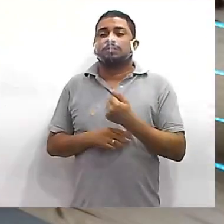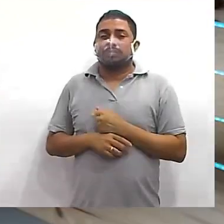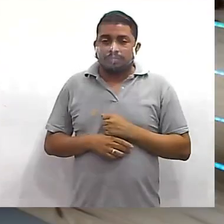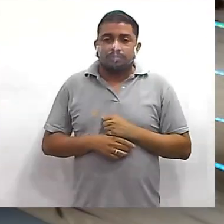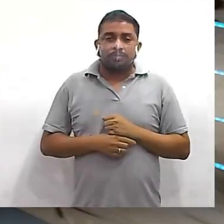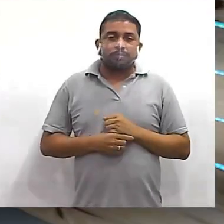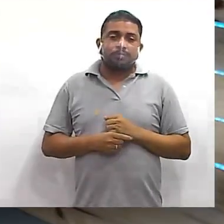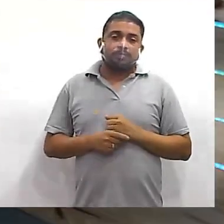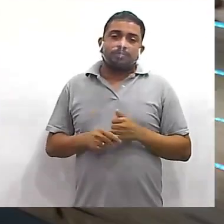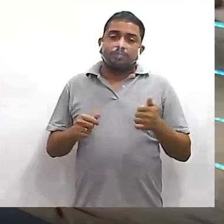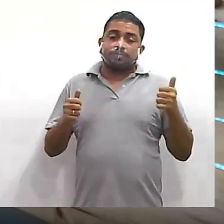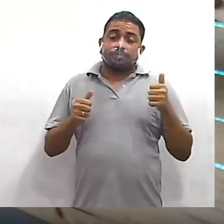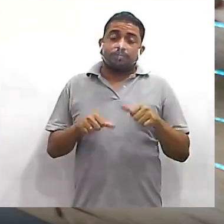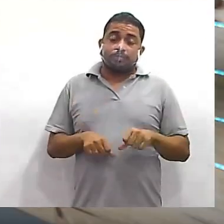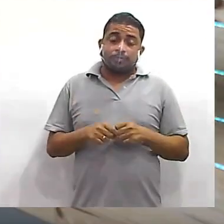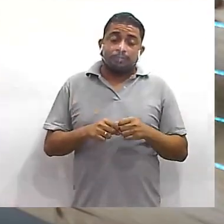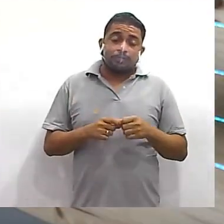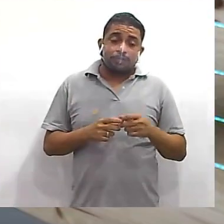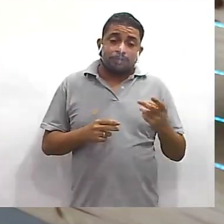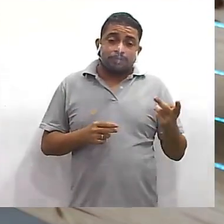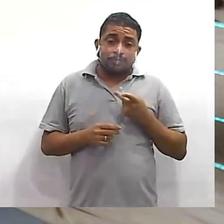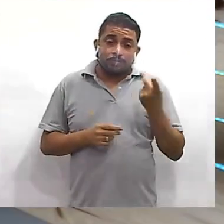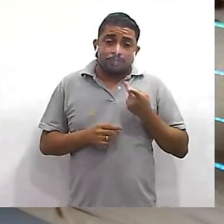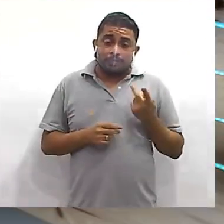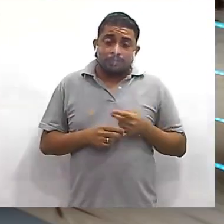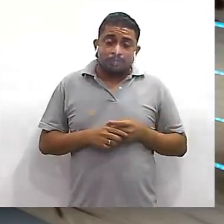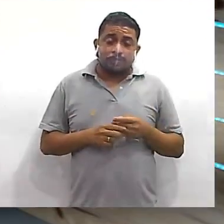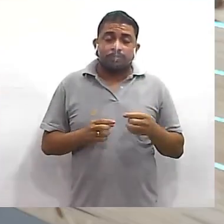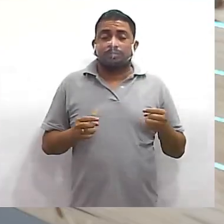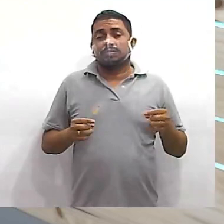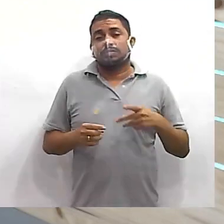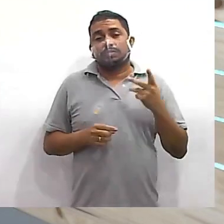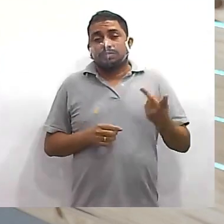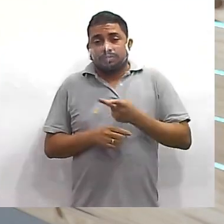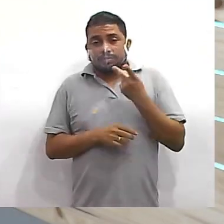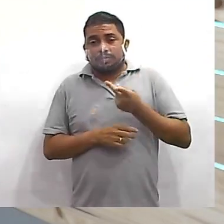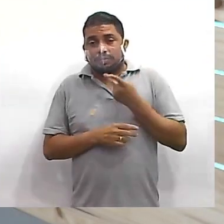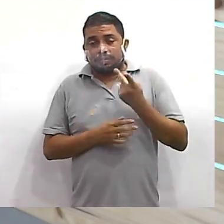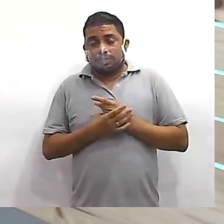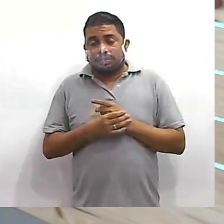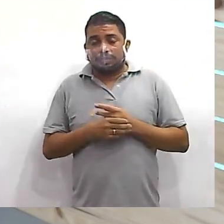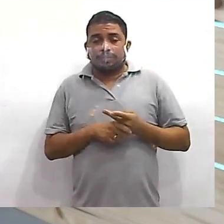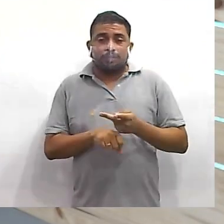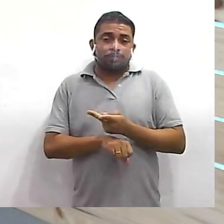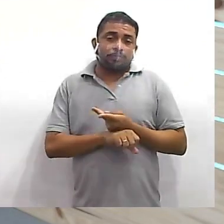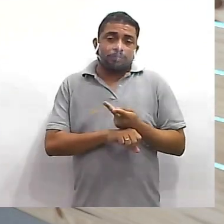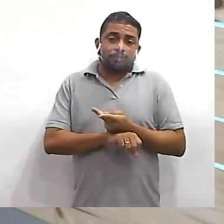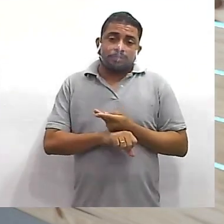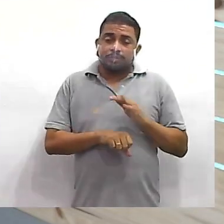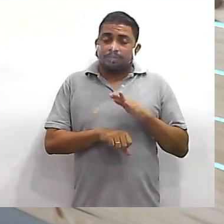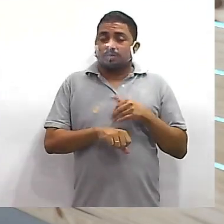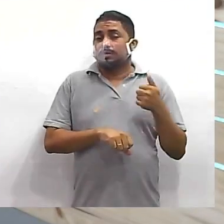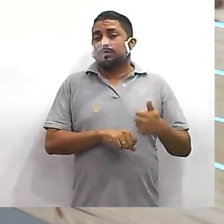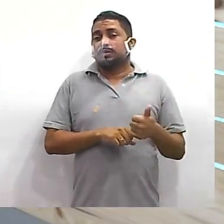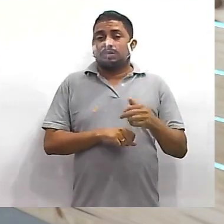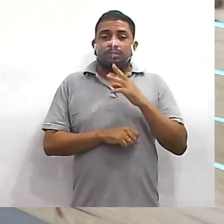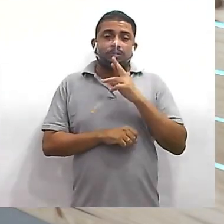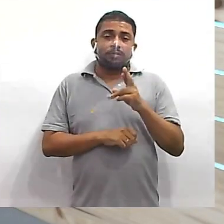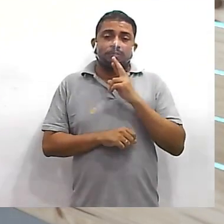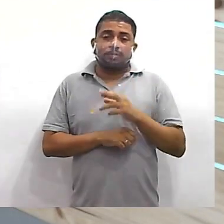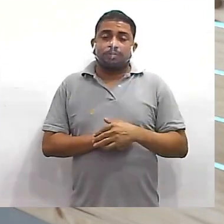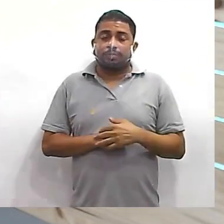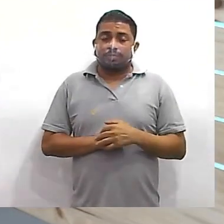acabam recaindo aqui quando ele conclui, né, falando dessa busca por melhores resultados,